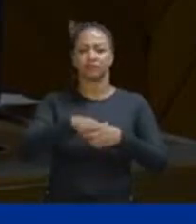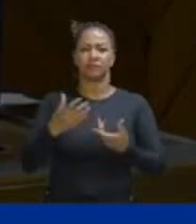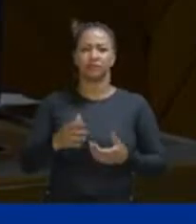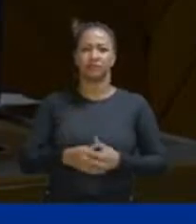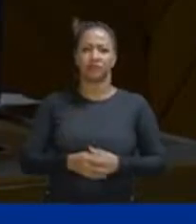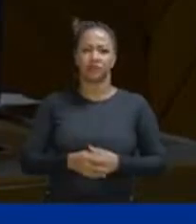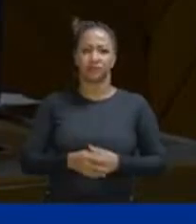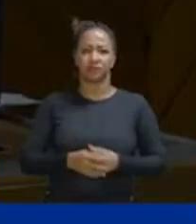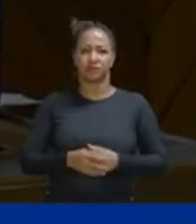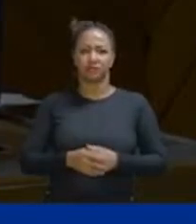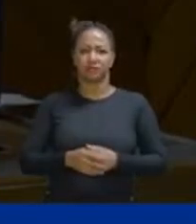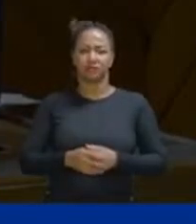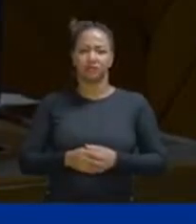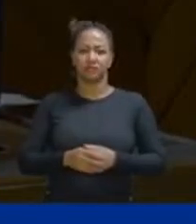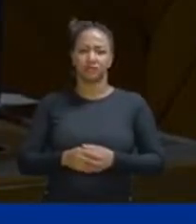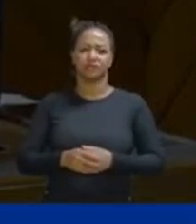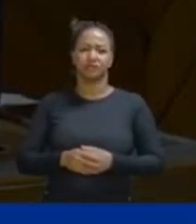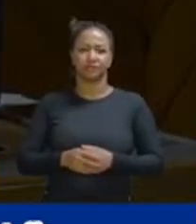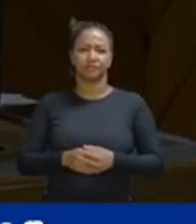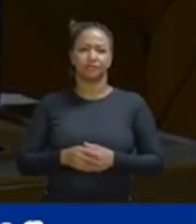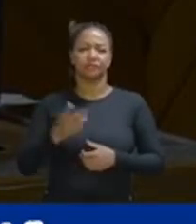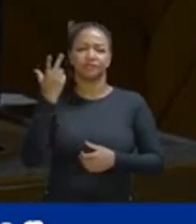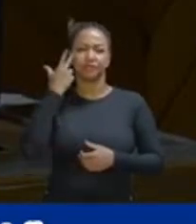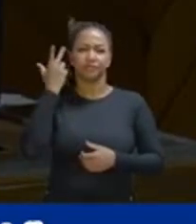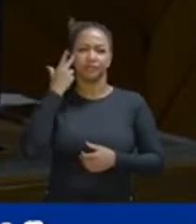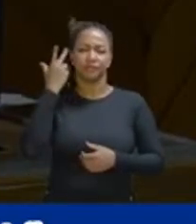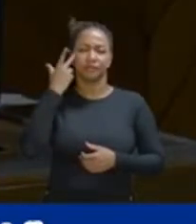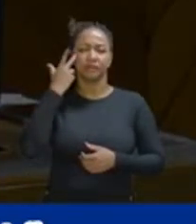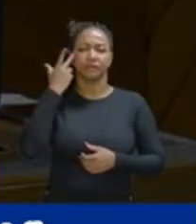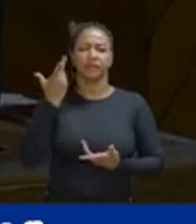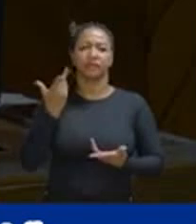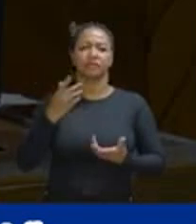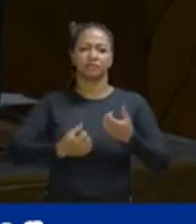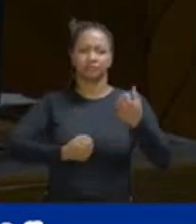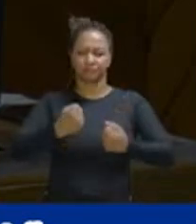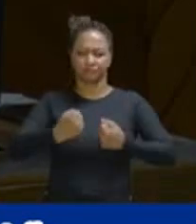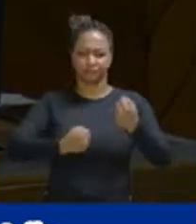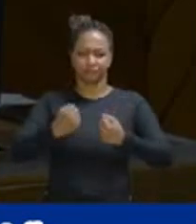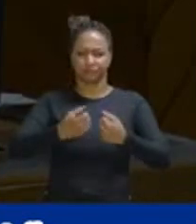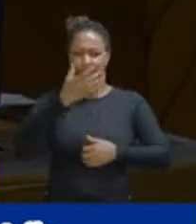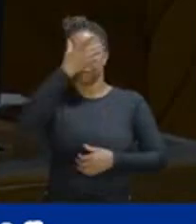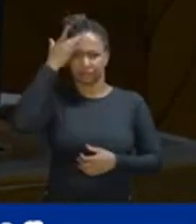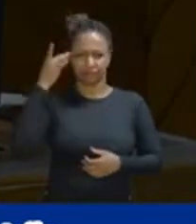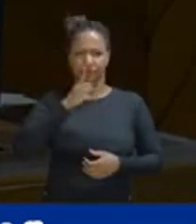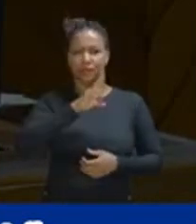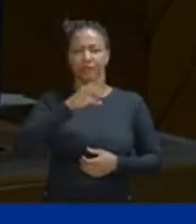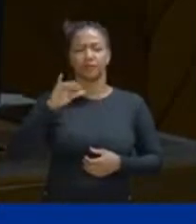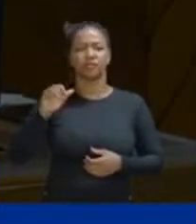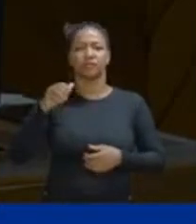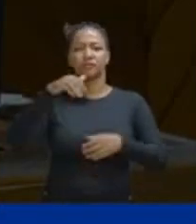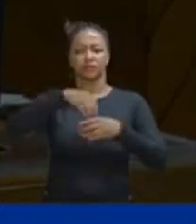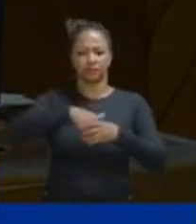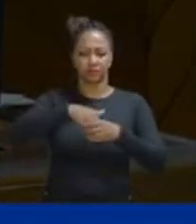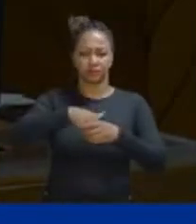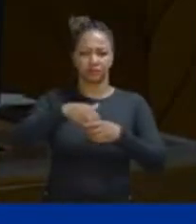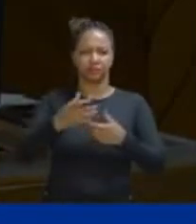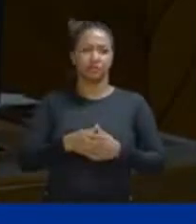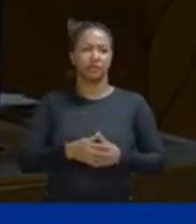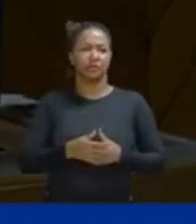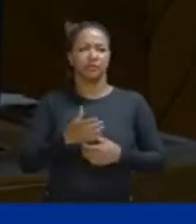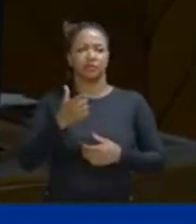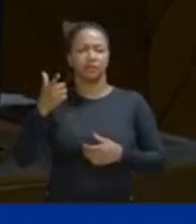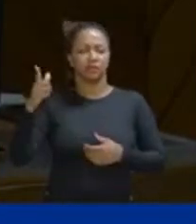naturalmente uma situação é você conversar sobre transporte de pessoas no dia da eleição e